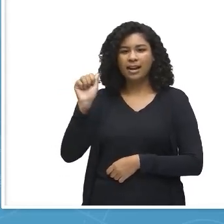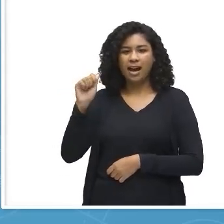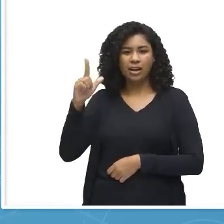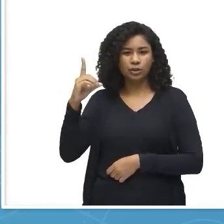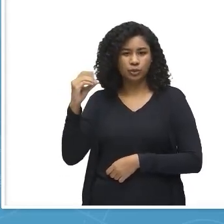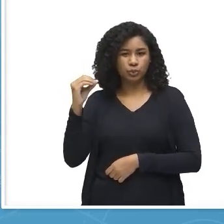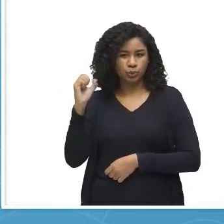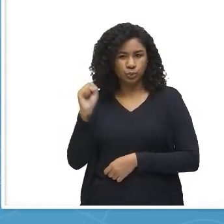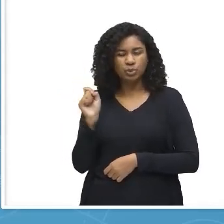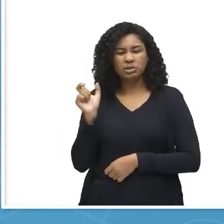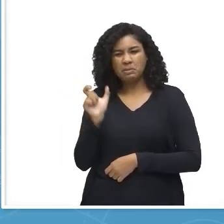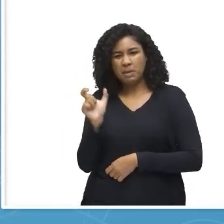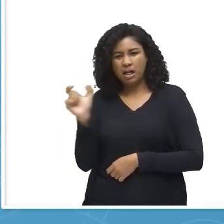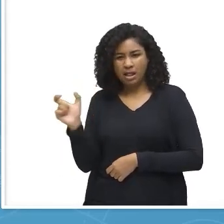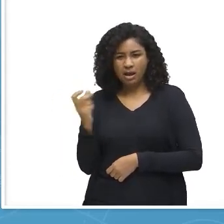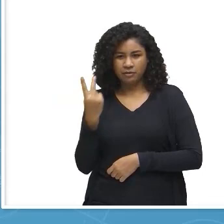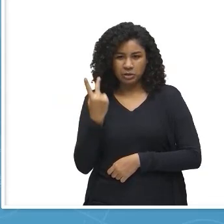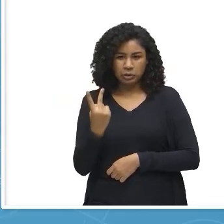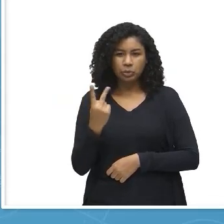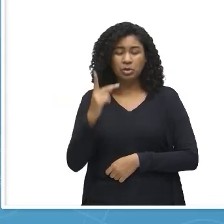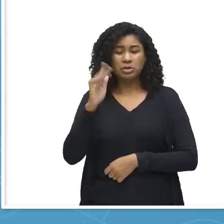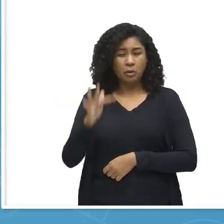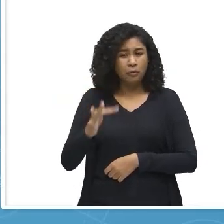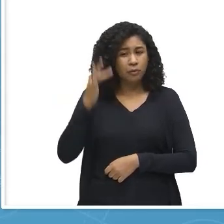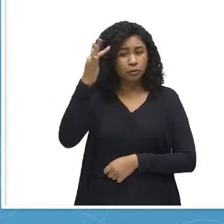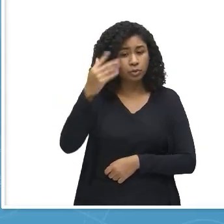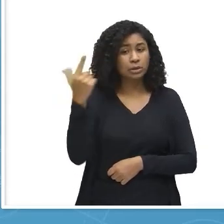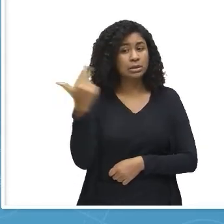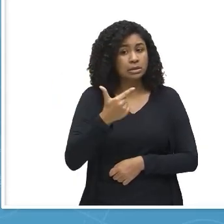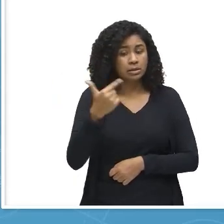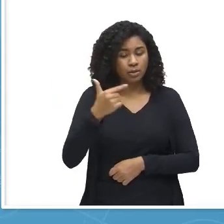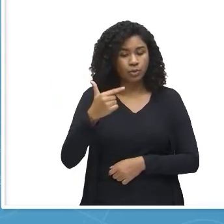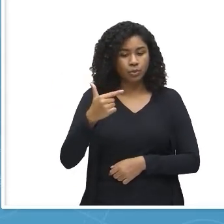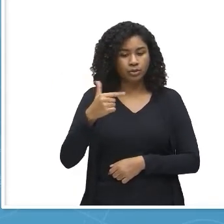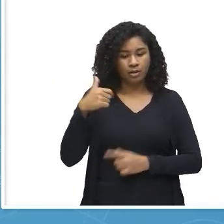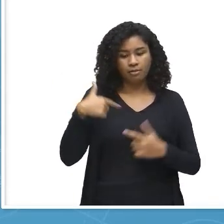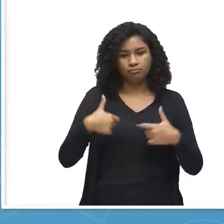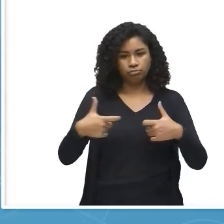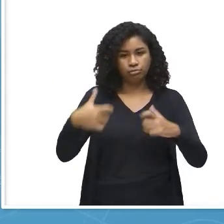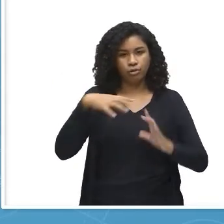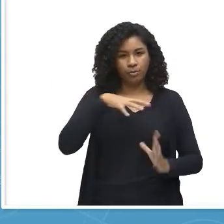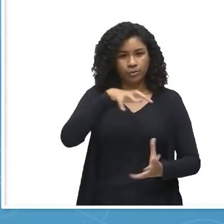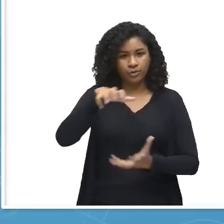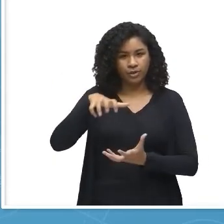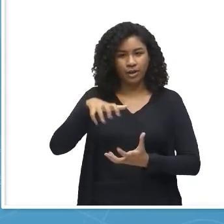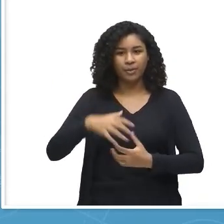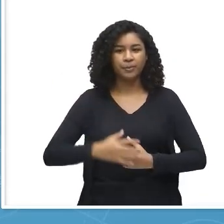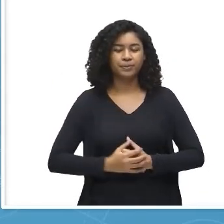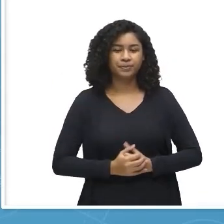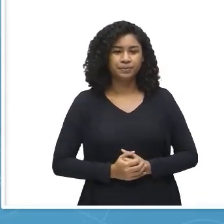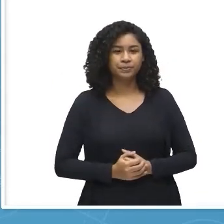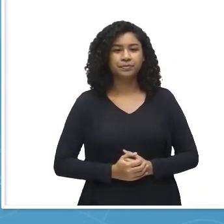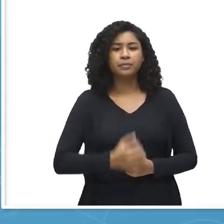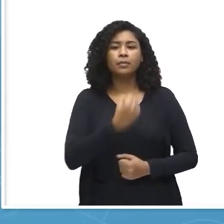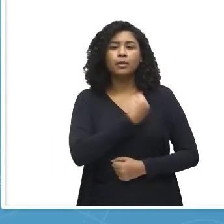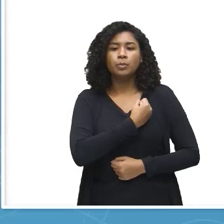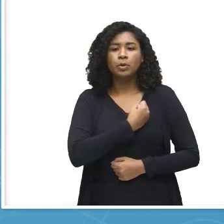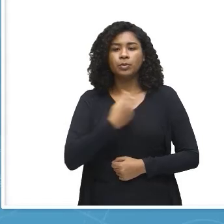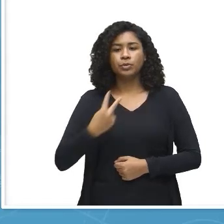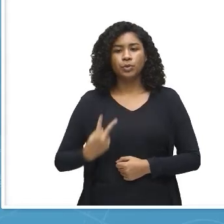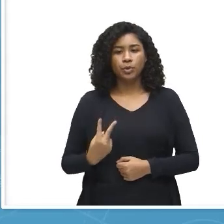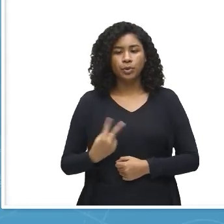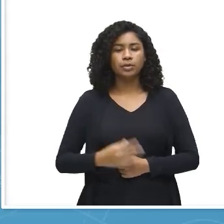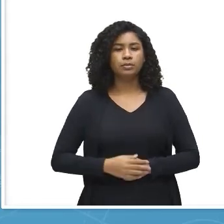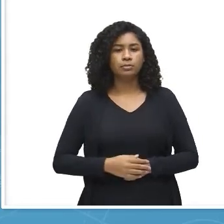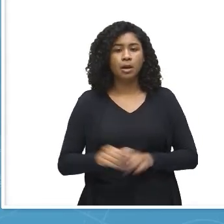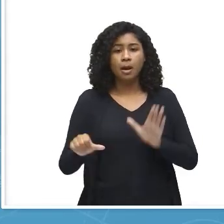organizando na Segunda Guerra Mundial. Então vamos lá à segunda questão. Na segunda questão, a Primeira Guerra